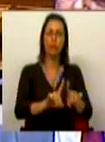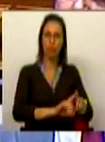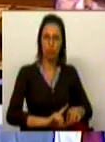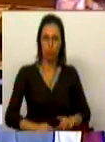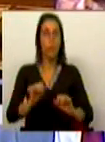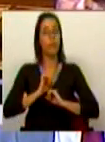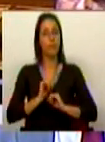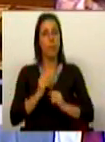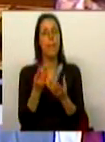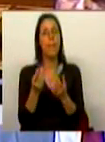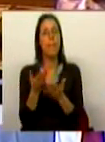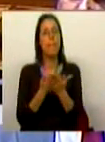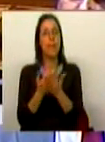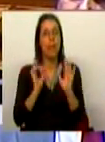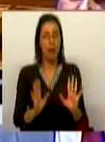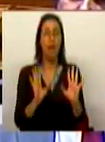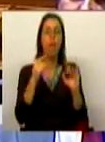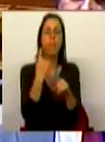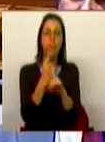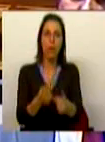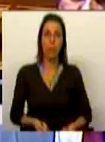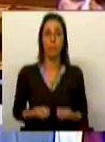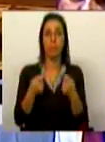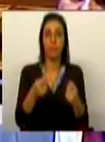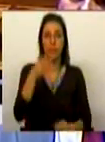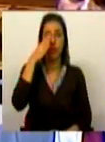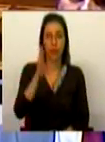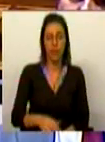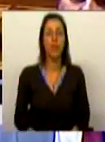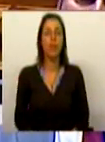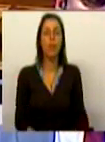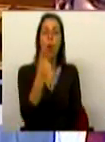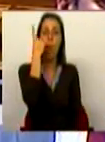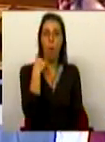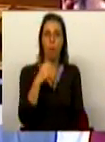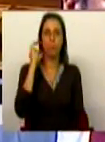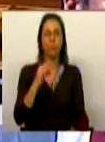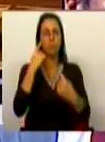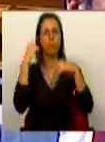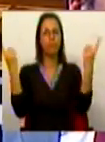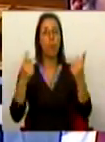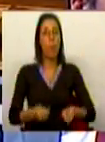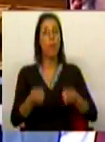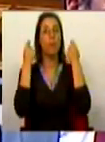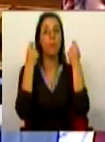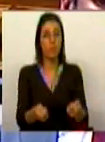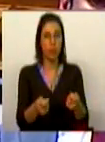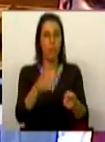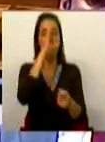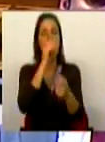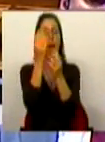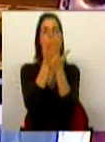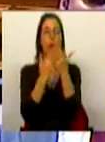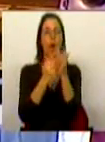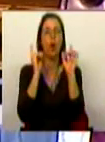os nossos mercados. Crescemos também no investimento direto estrangeiro. Ainda ontem mesmo, o anúncio de um grande investimento por parte do Sr. Ministro da